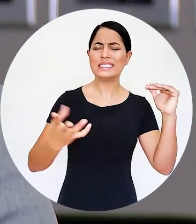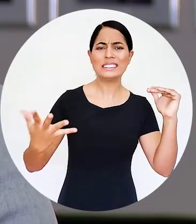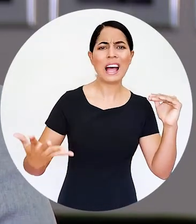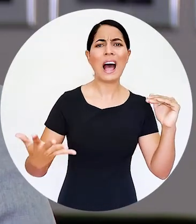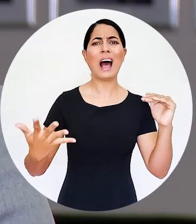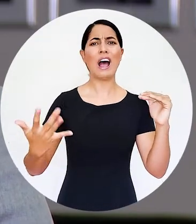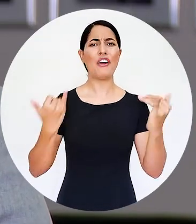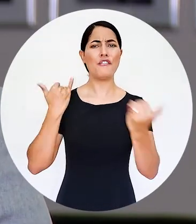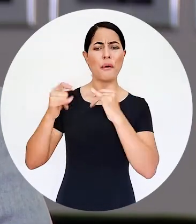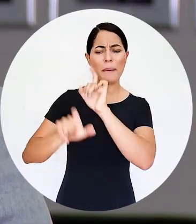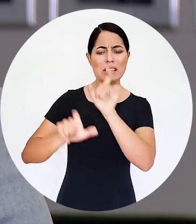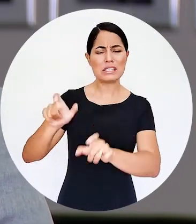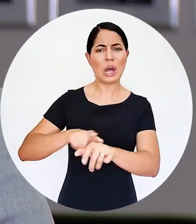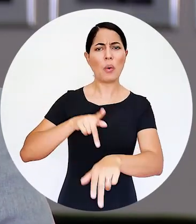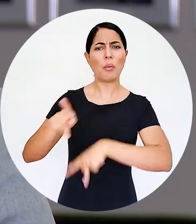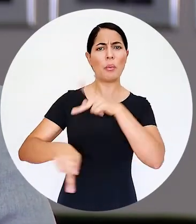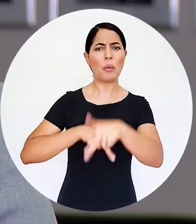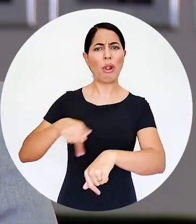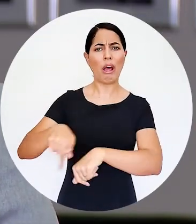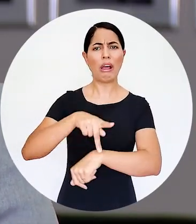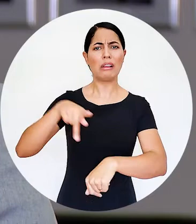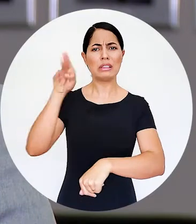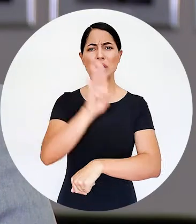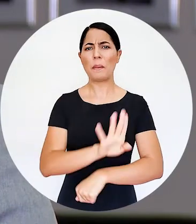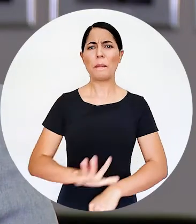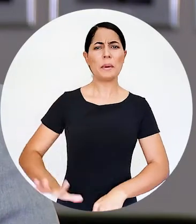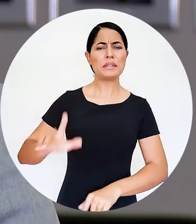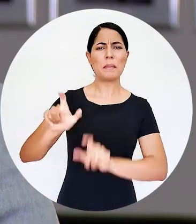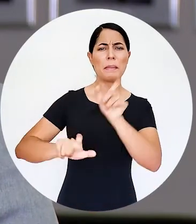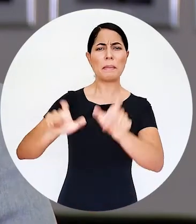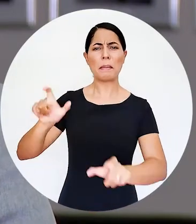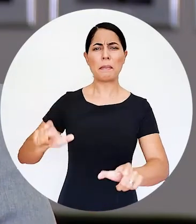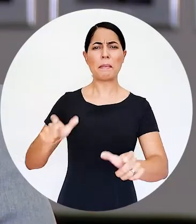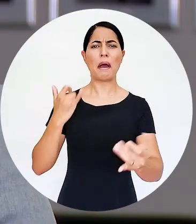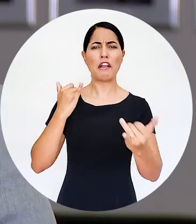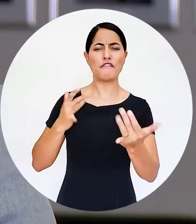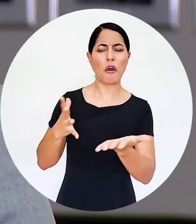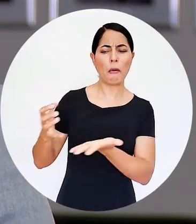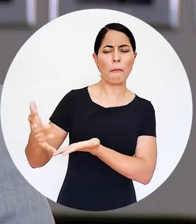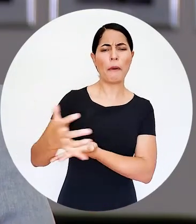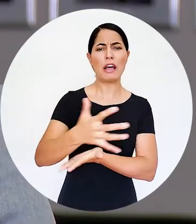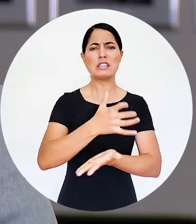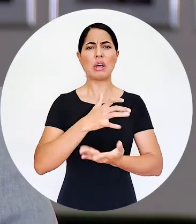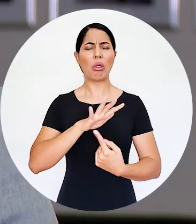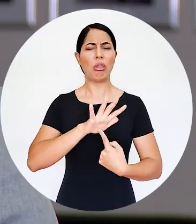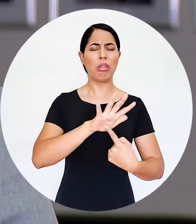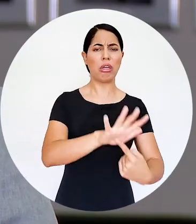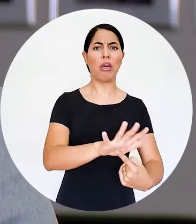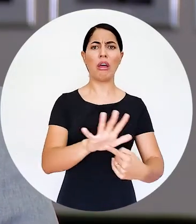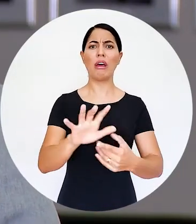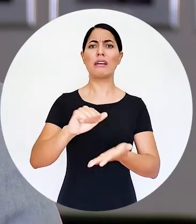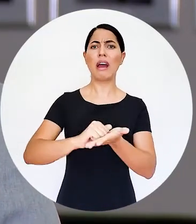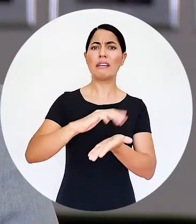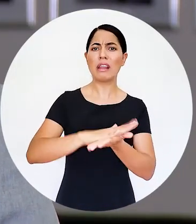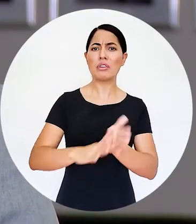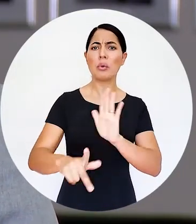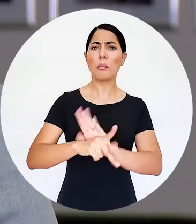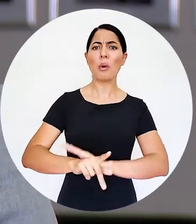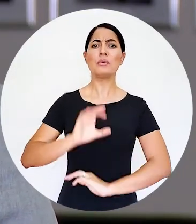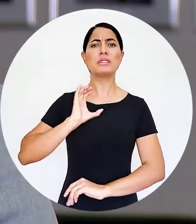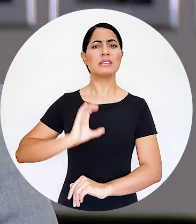dados de mais de 200 milhões de brasileiros no documento a ordem alerta para o fato de que as bases de dados